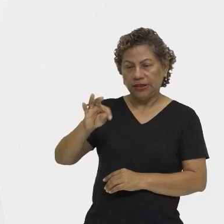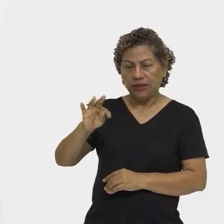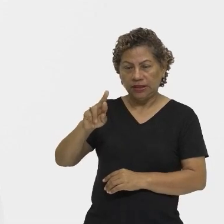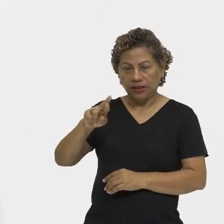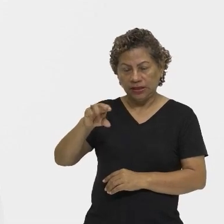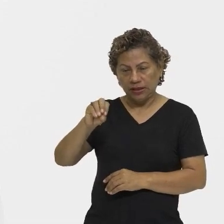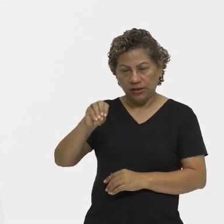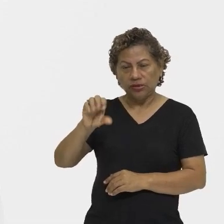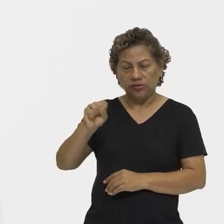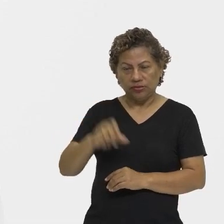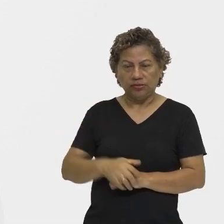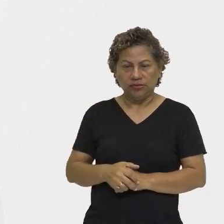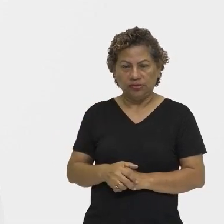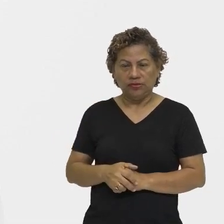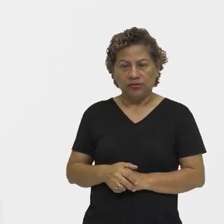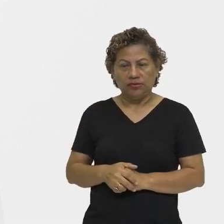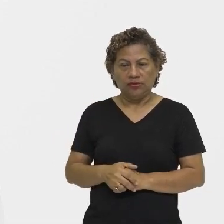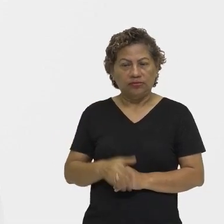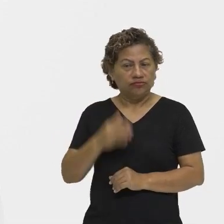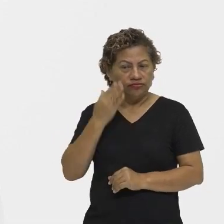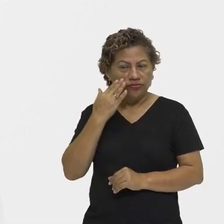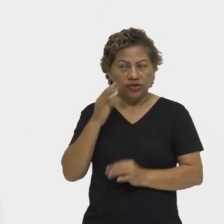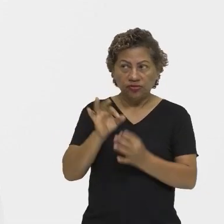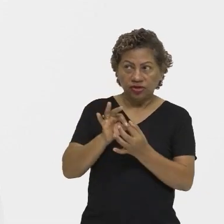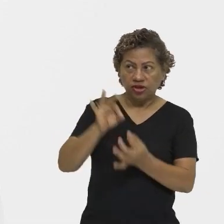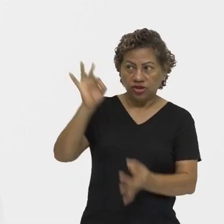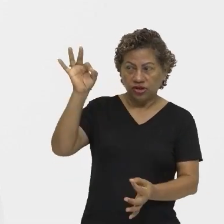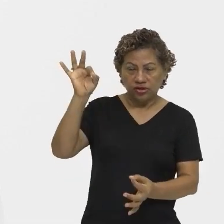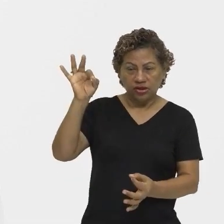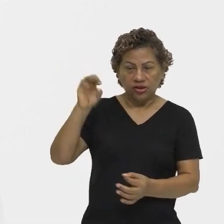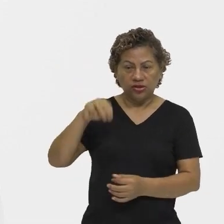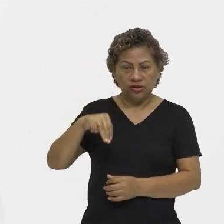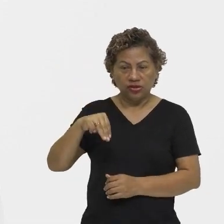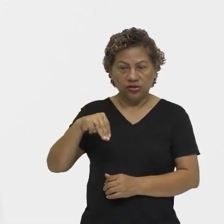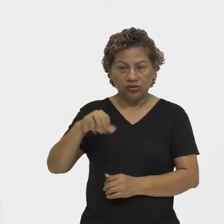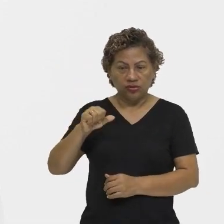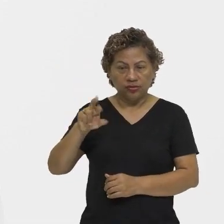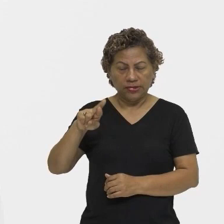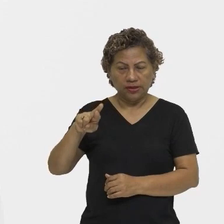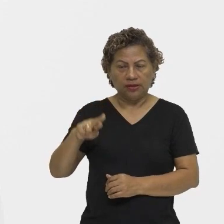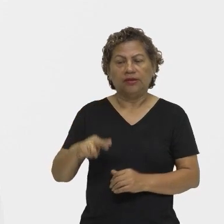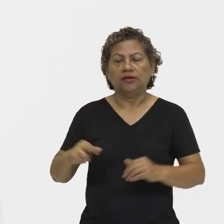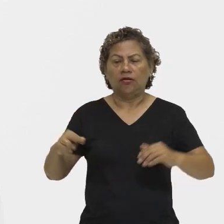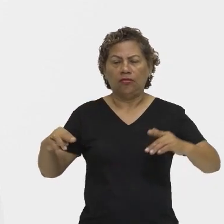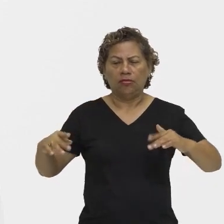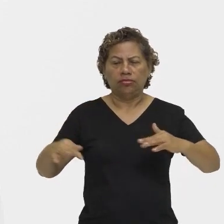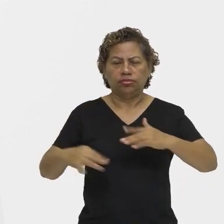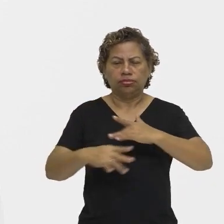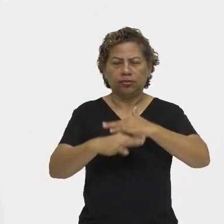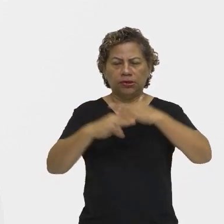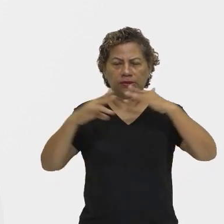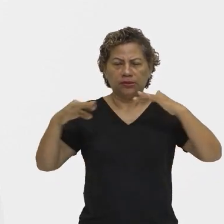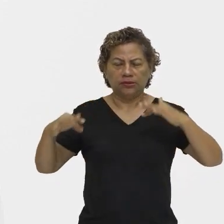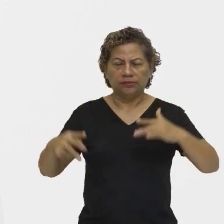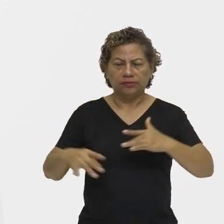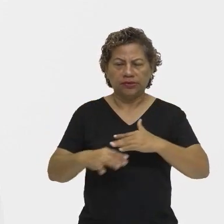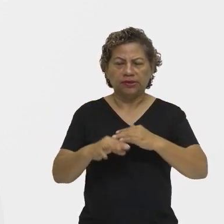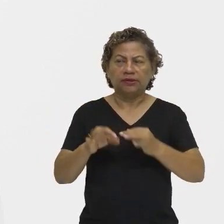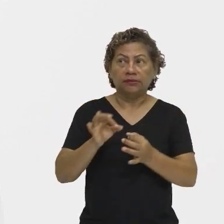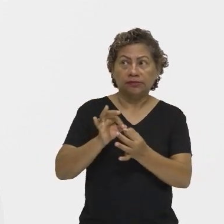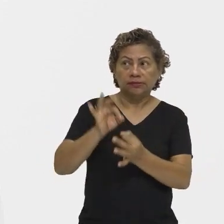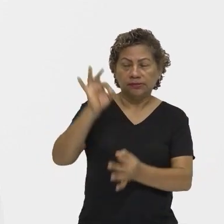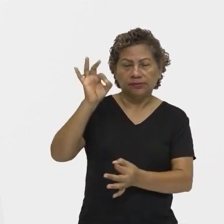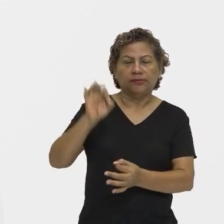que eu estou em relação ao nível do mar. Veja que na equação matemática da energia potencial que